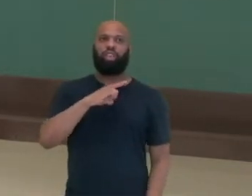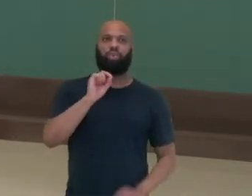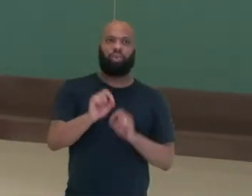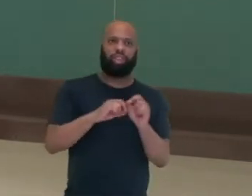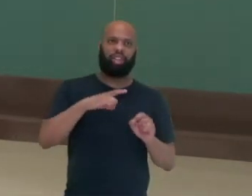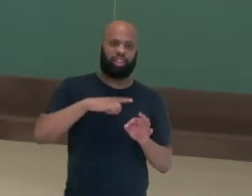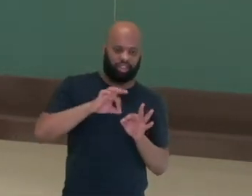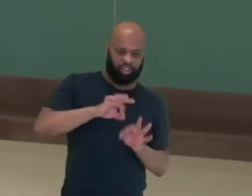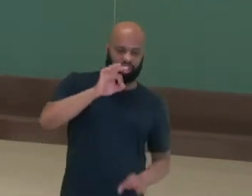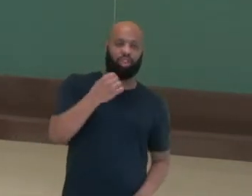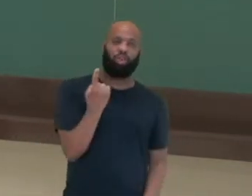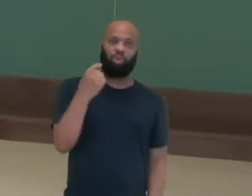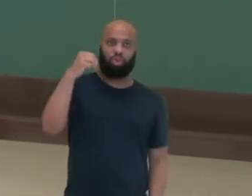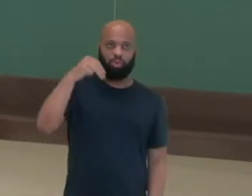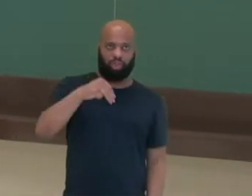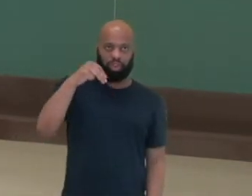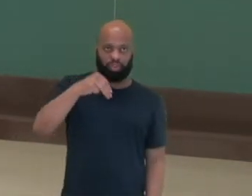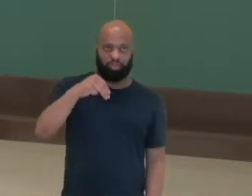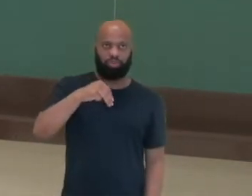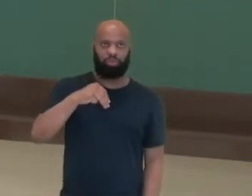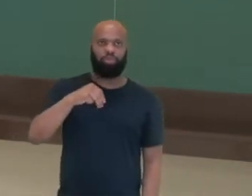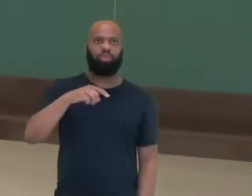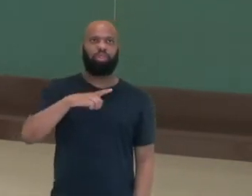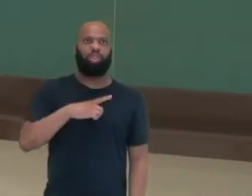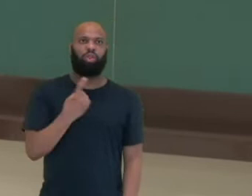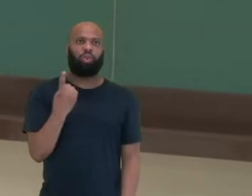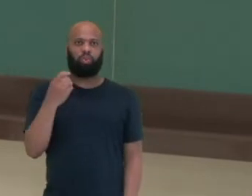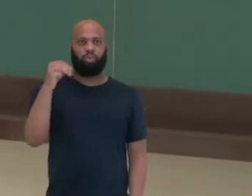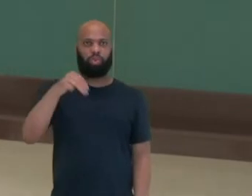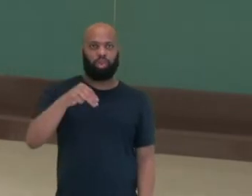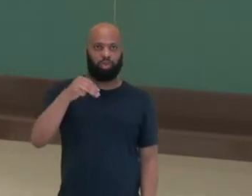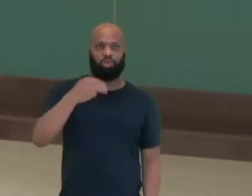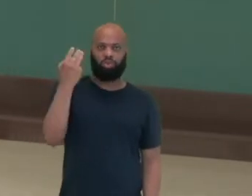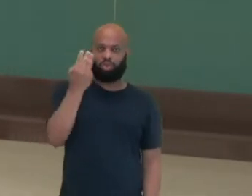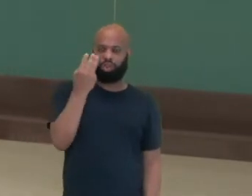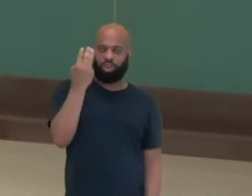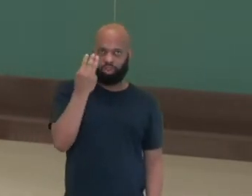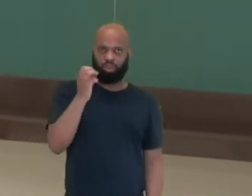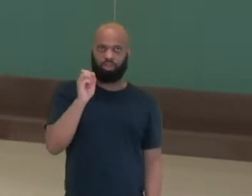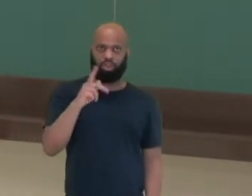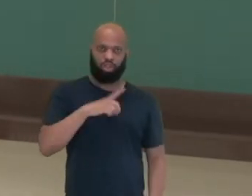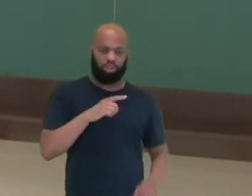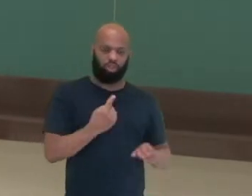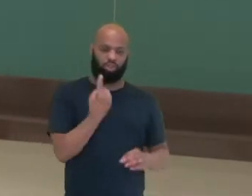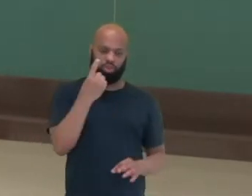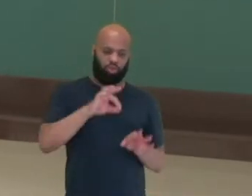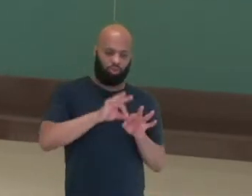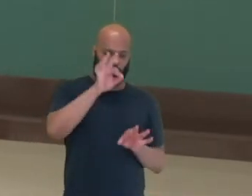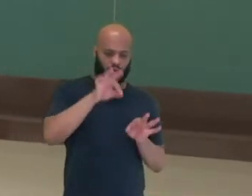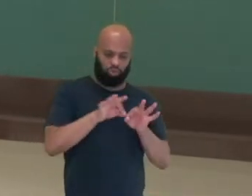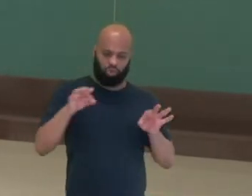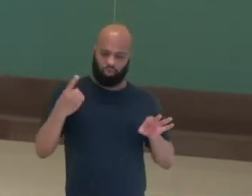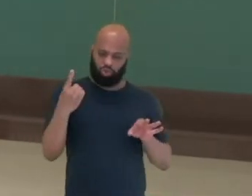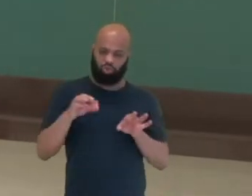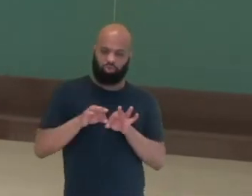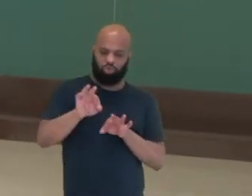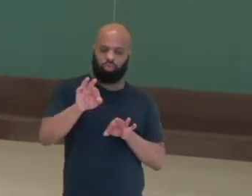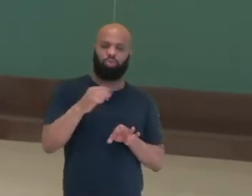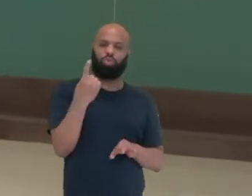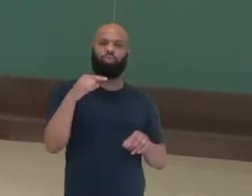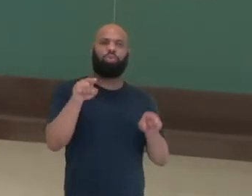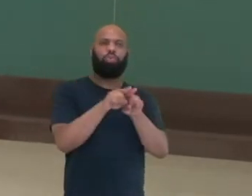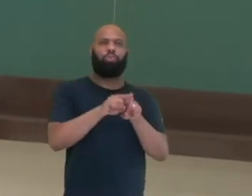esse essa aresta medindo aqui 1 metro. Tá? Ó, 1 metro, porque aqui mede 1 metro e 1 metro também. Quando a gente está